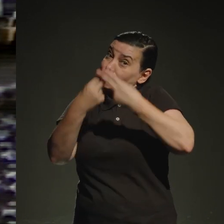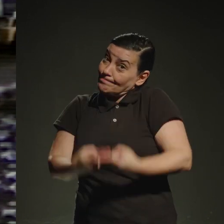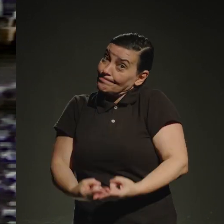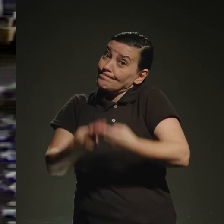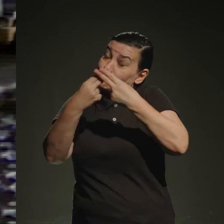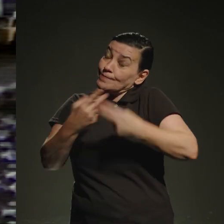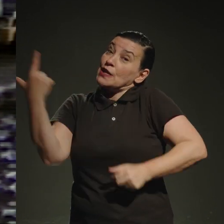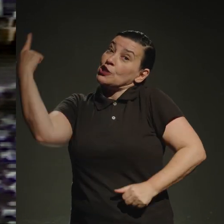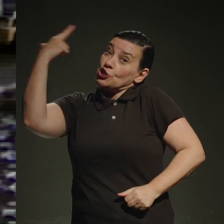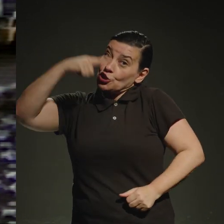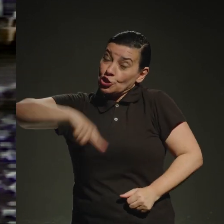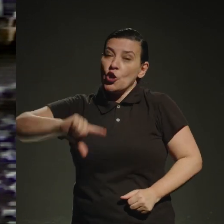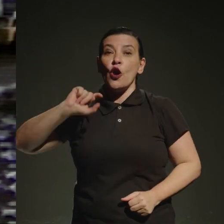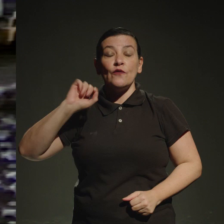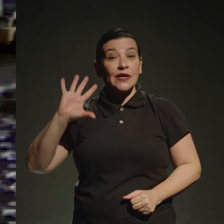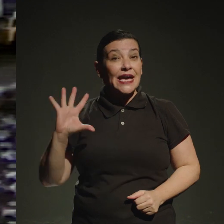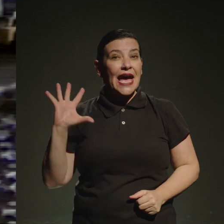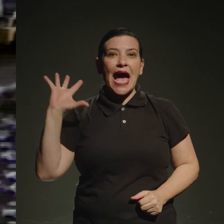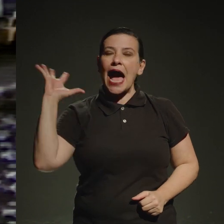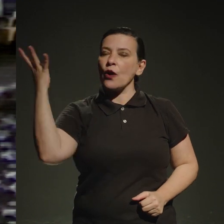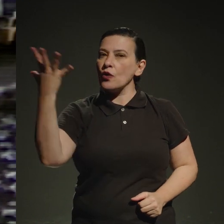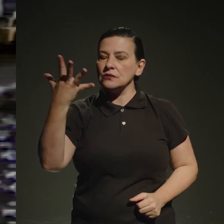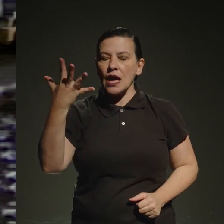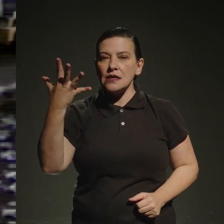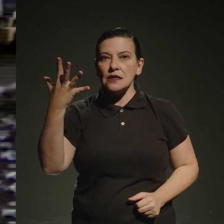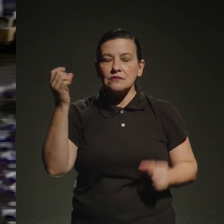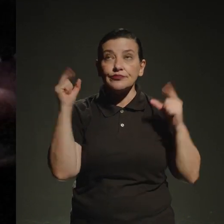o fluxo e o devaneio.